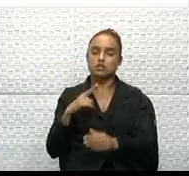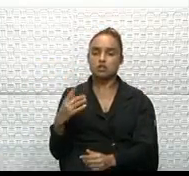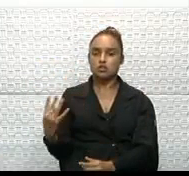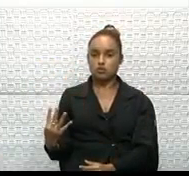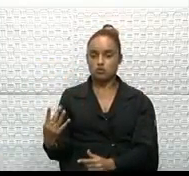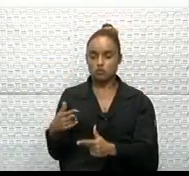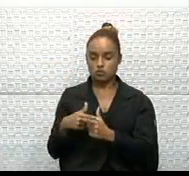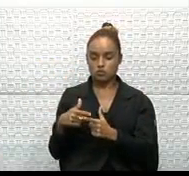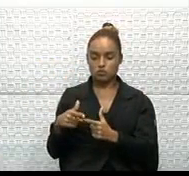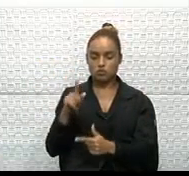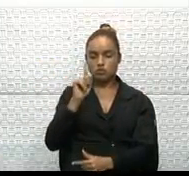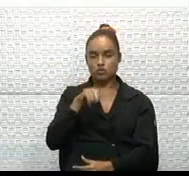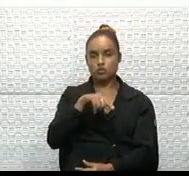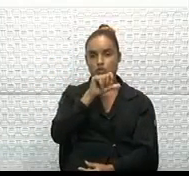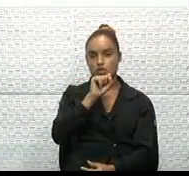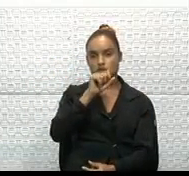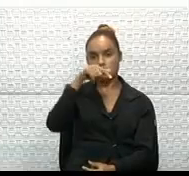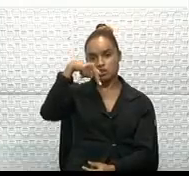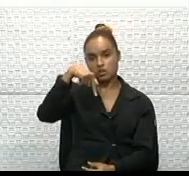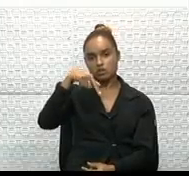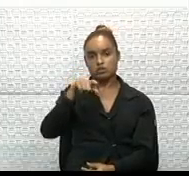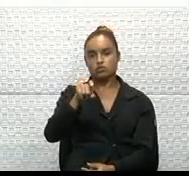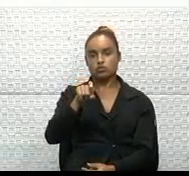o SQ de x.